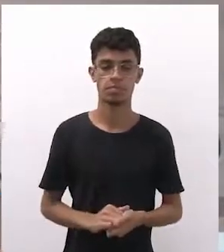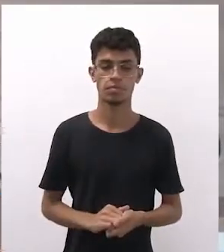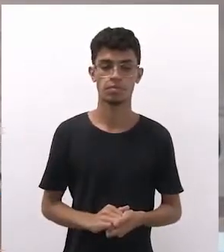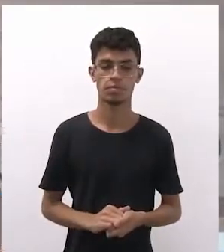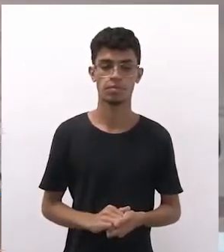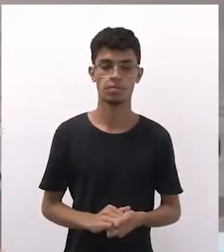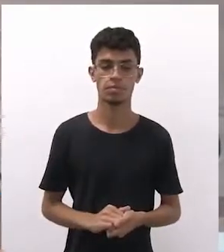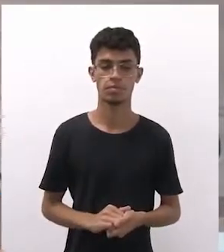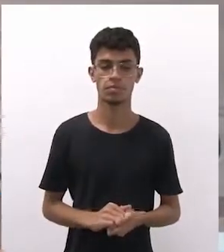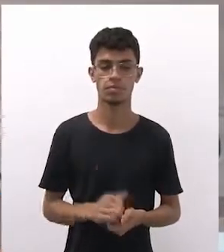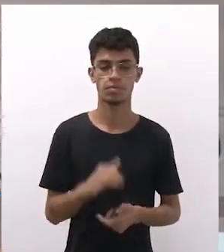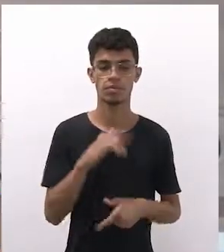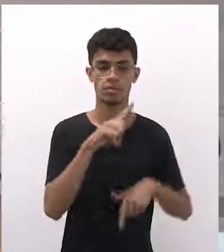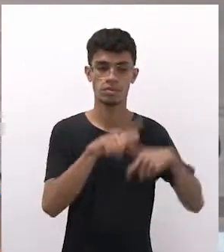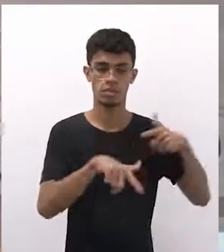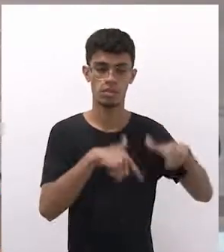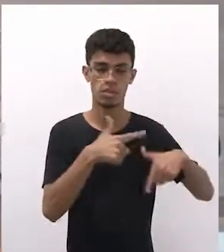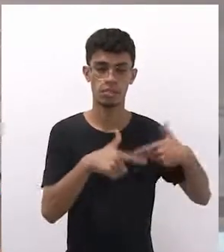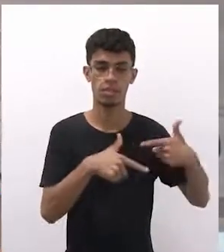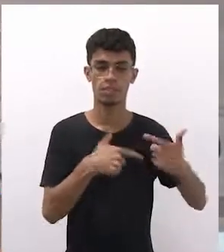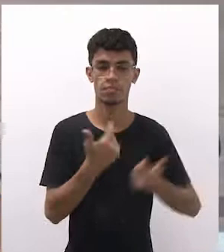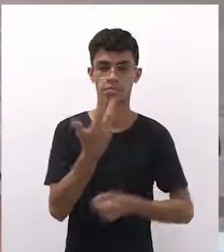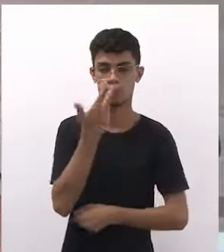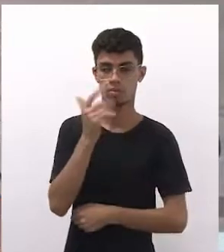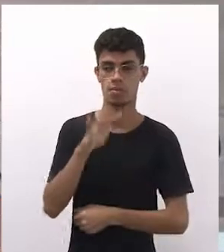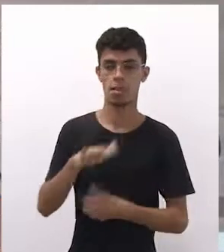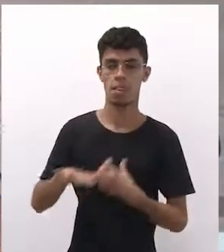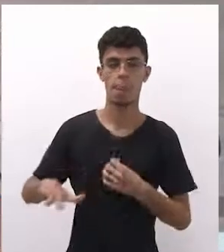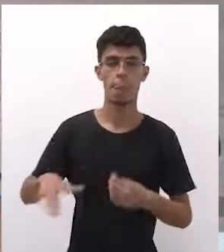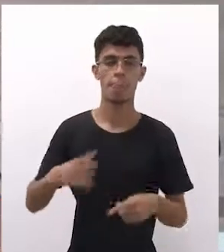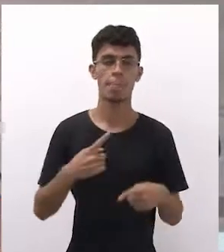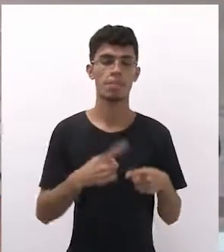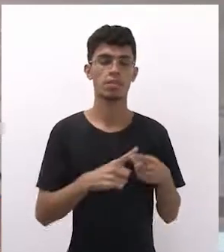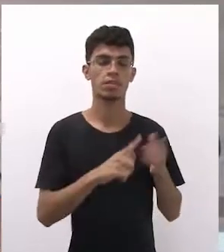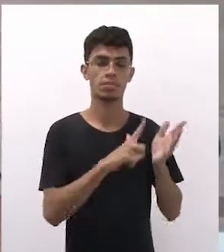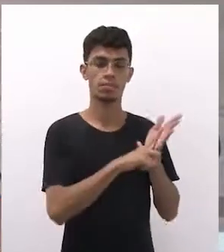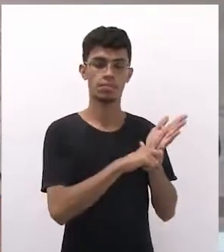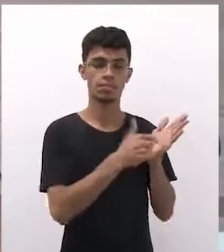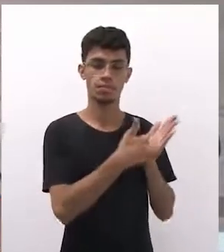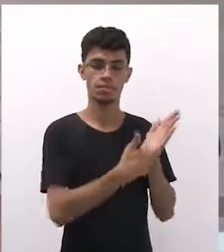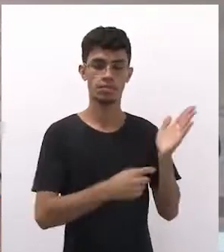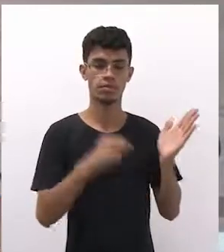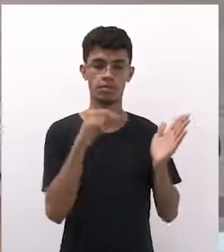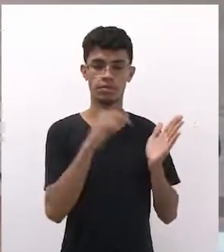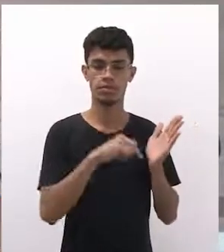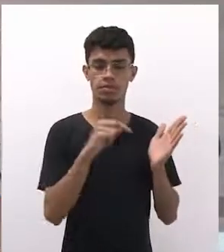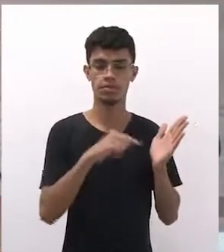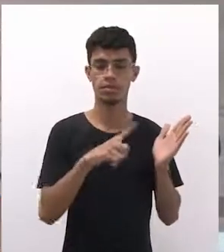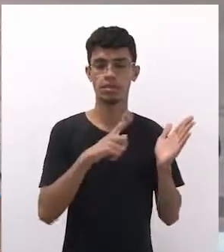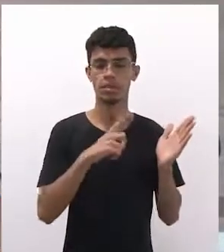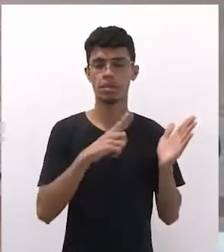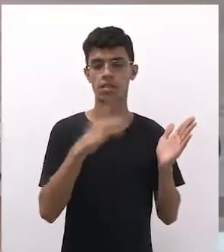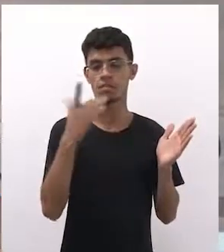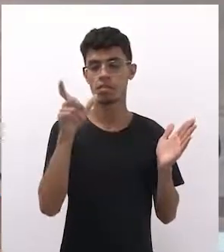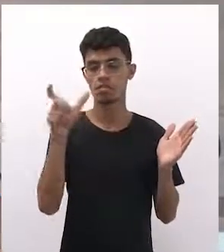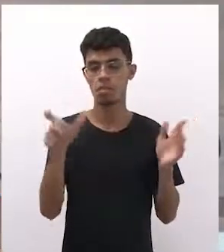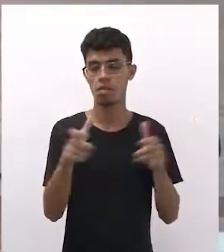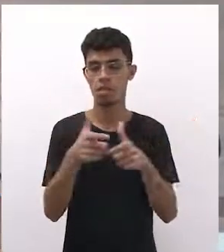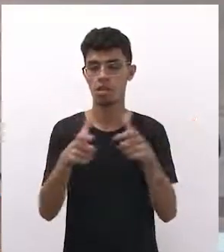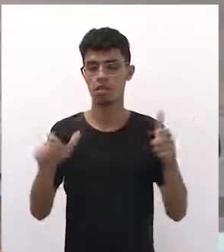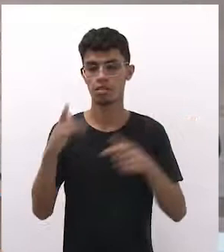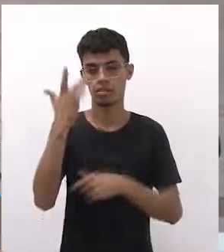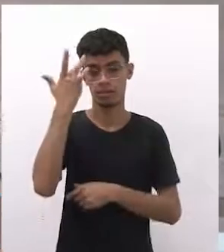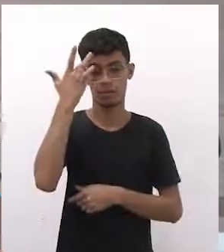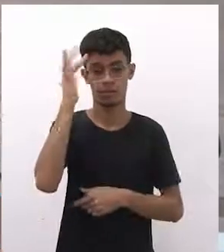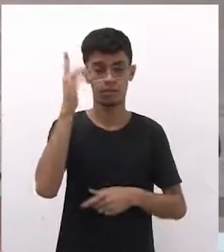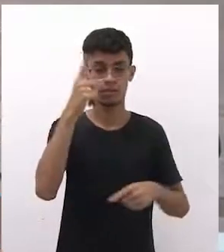a gente vê, né, esse trabalho doméstico infantil, por que ele está na lista TIP? E muita gente não sabe que é proibido